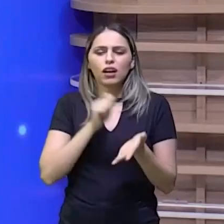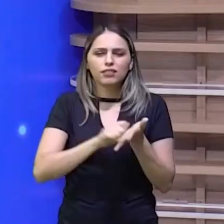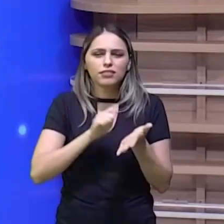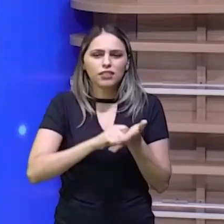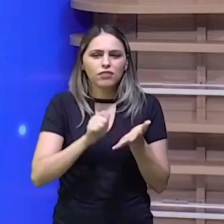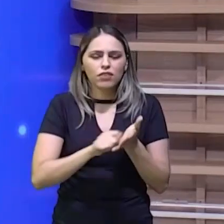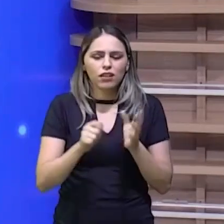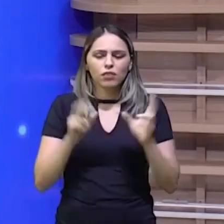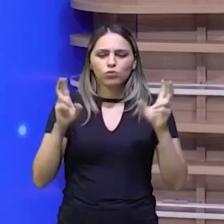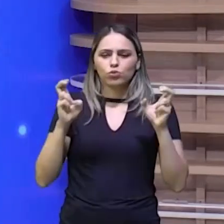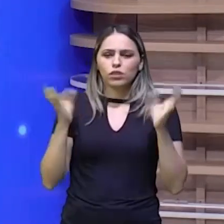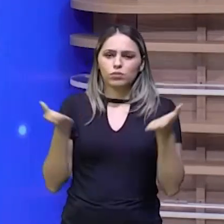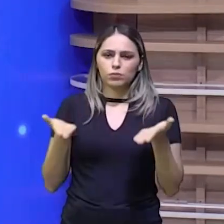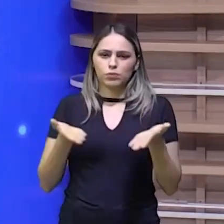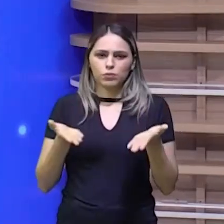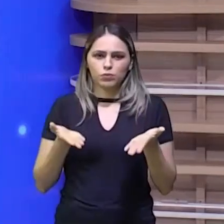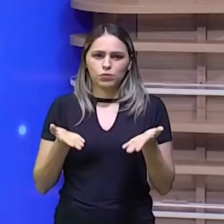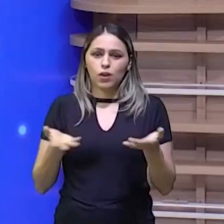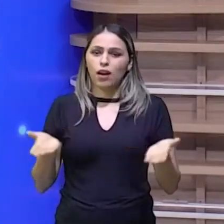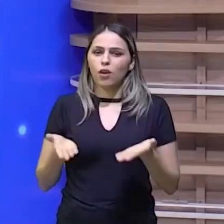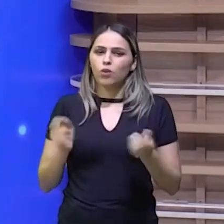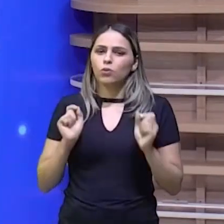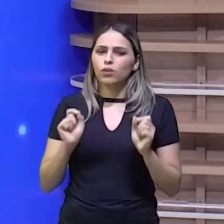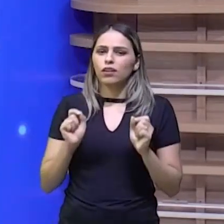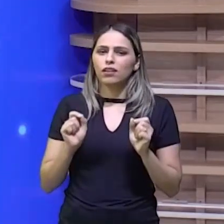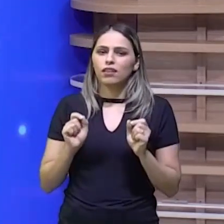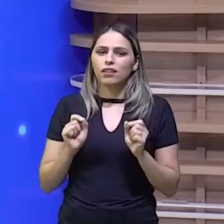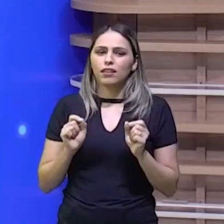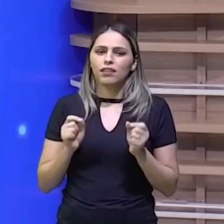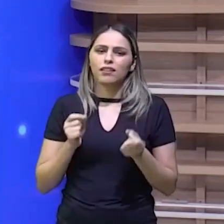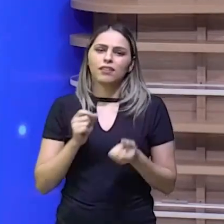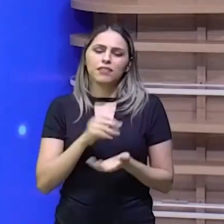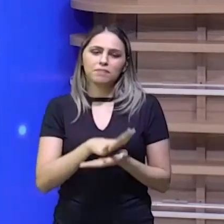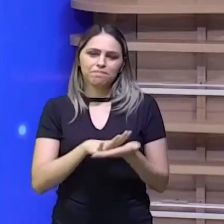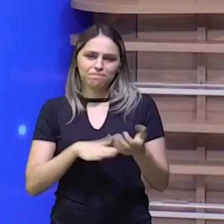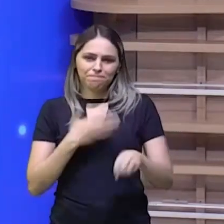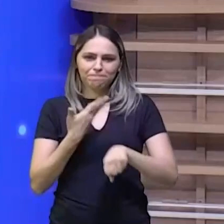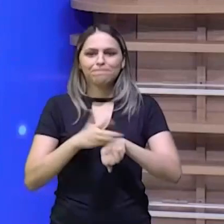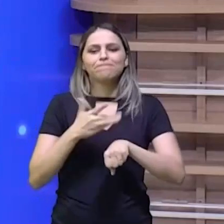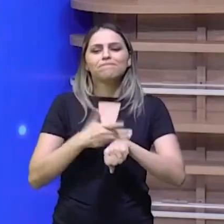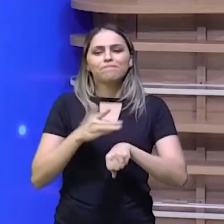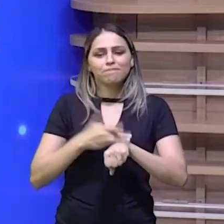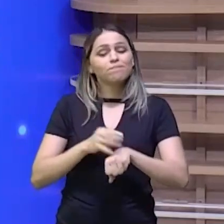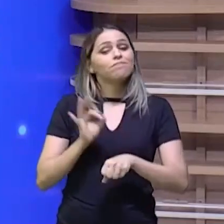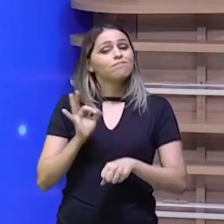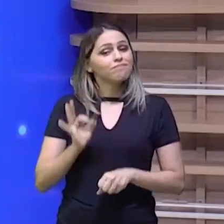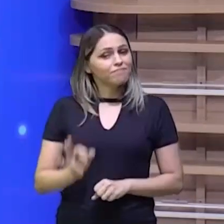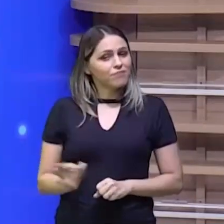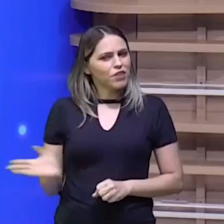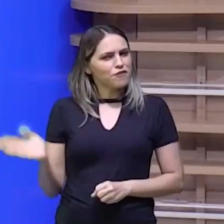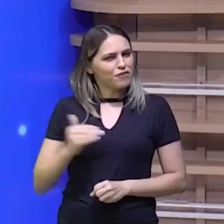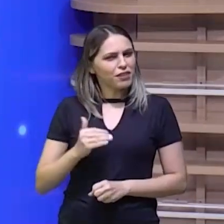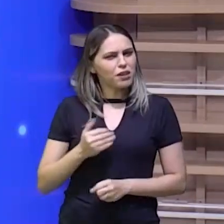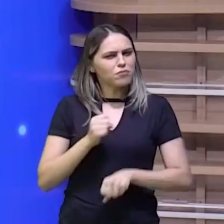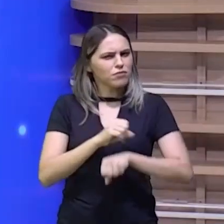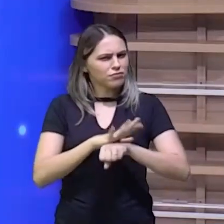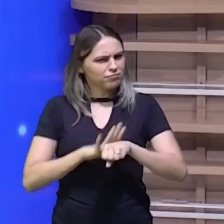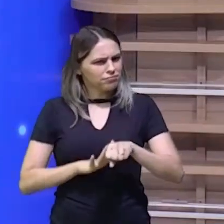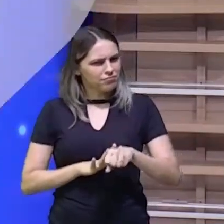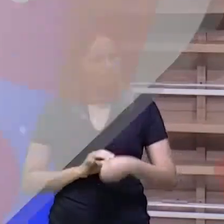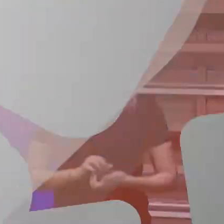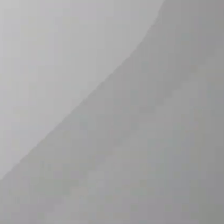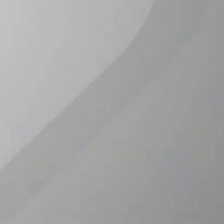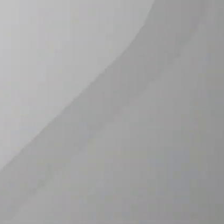de hoje e agora nós vamos para o nosso o quê? Exercitando, certo? Vamos lá para o nosso